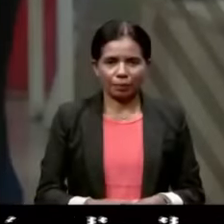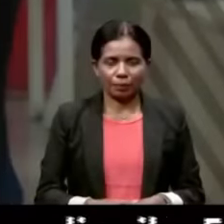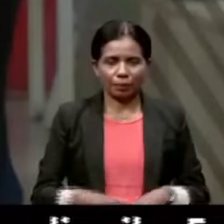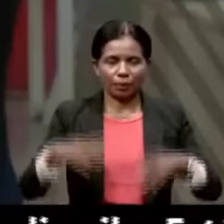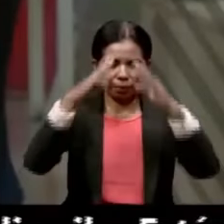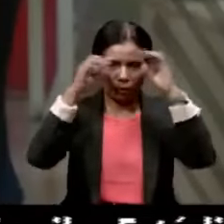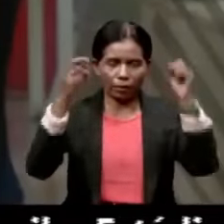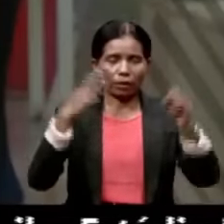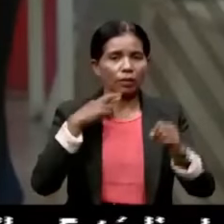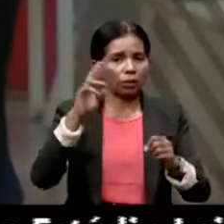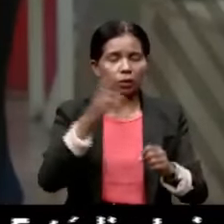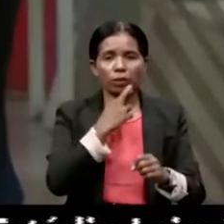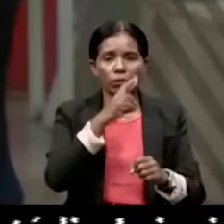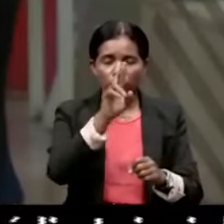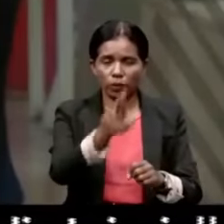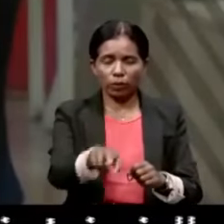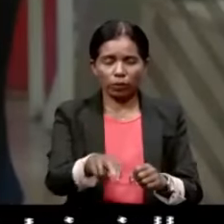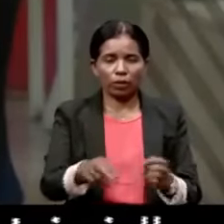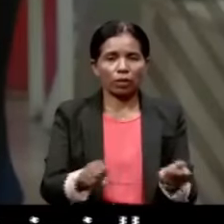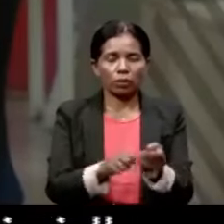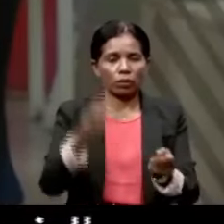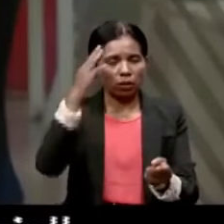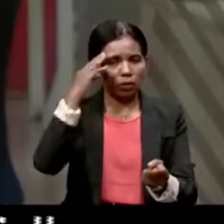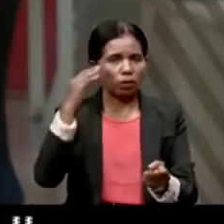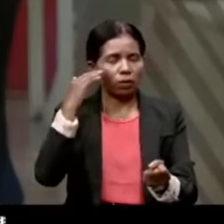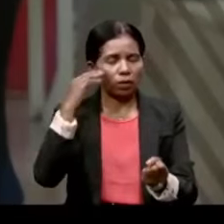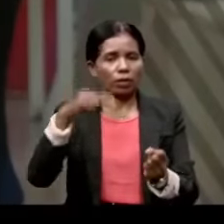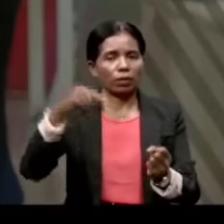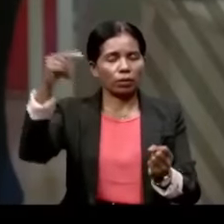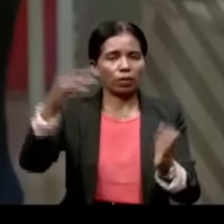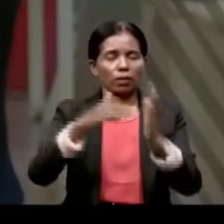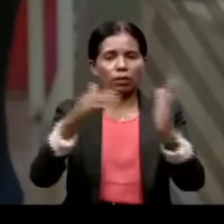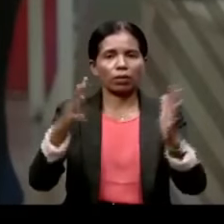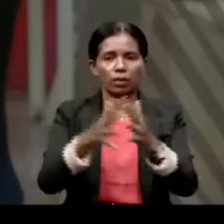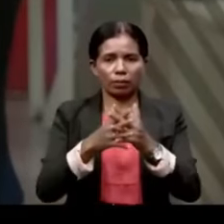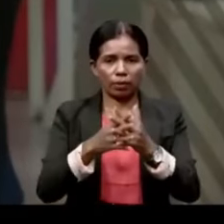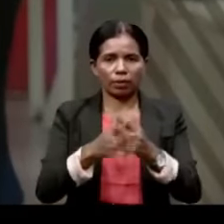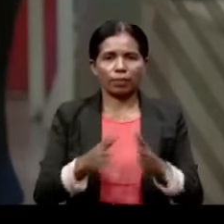Presidente Rusia promete ese apoyo a Corea Norte contra Estados Unidos de América.